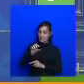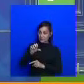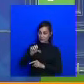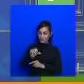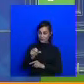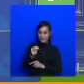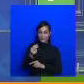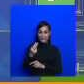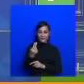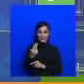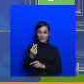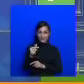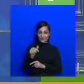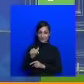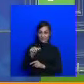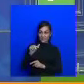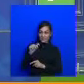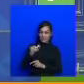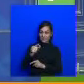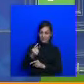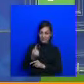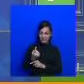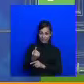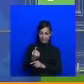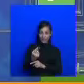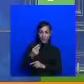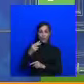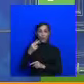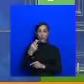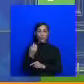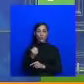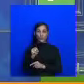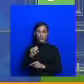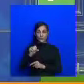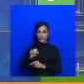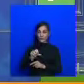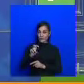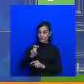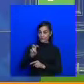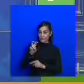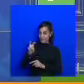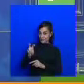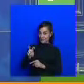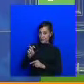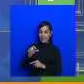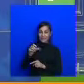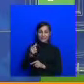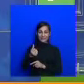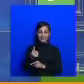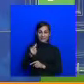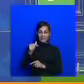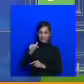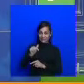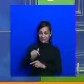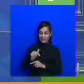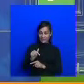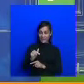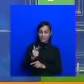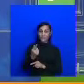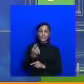59, 27, 71, 89, 55,